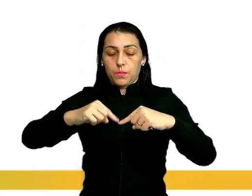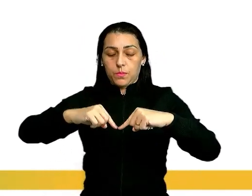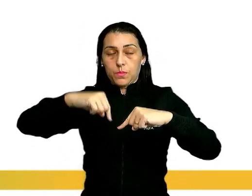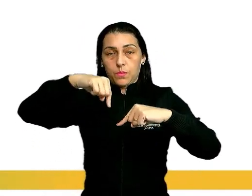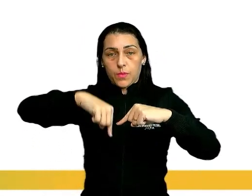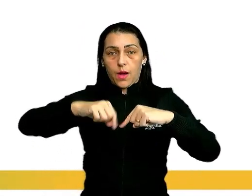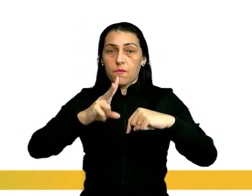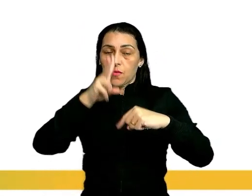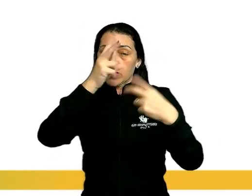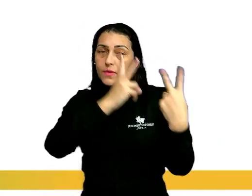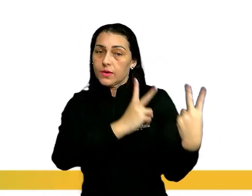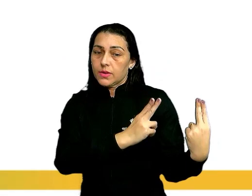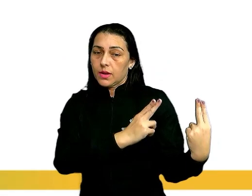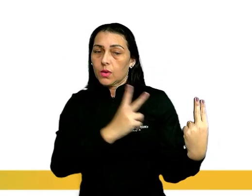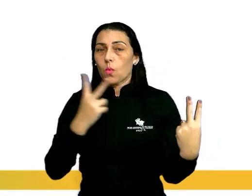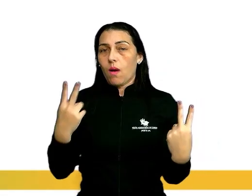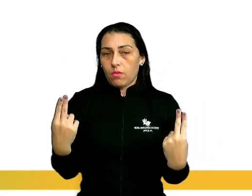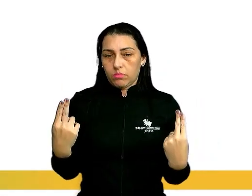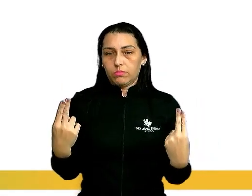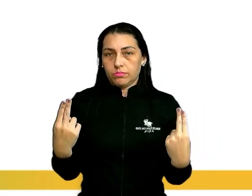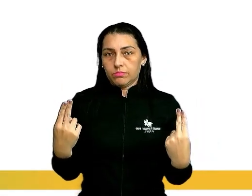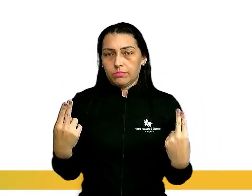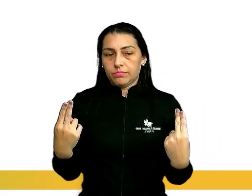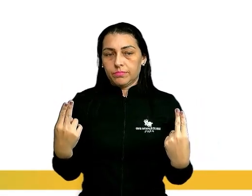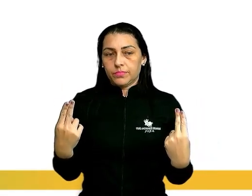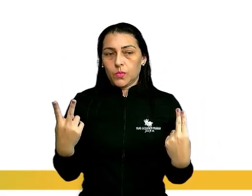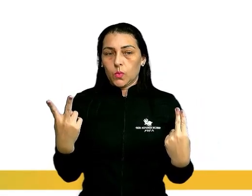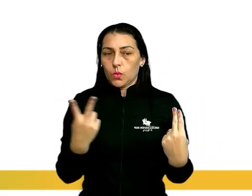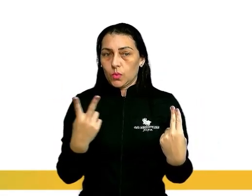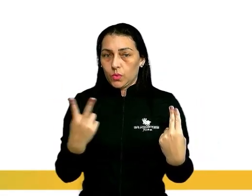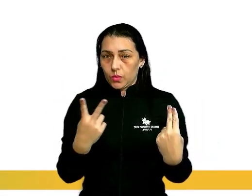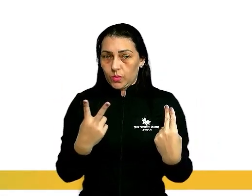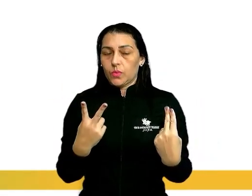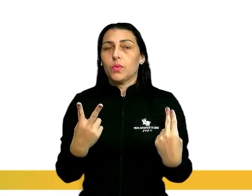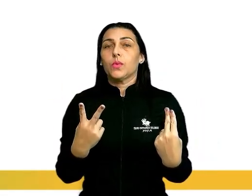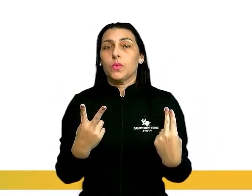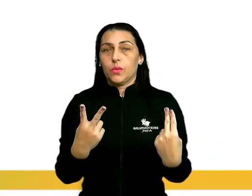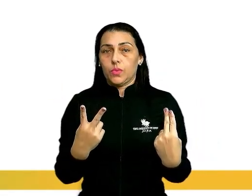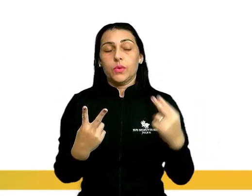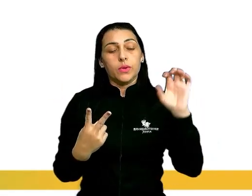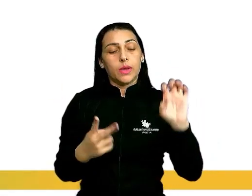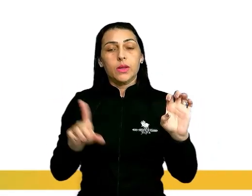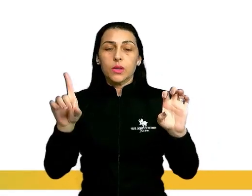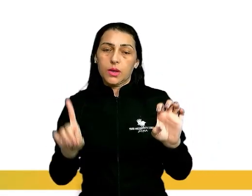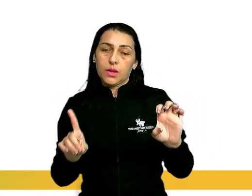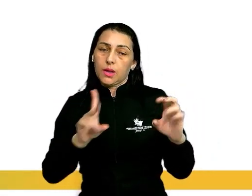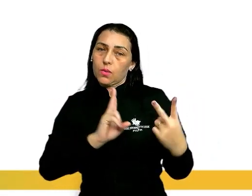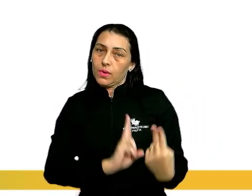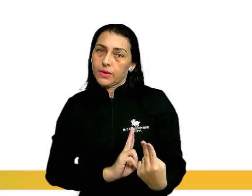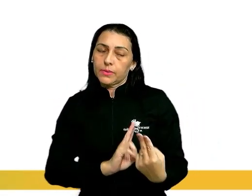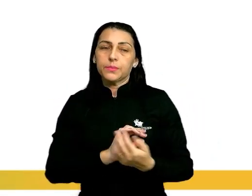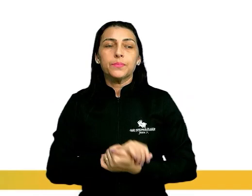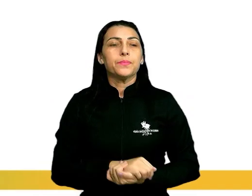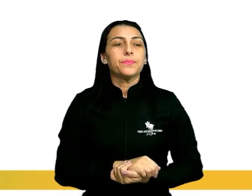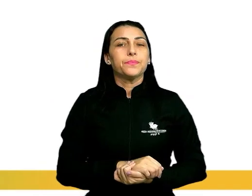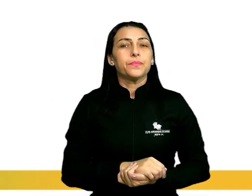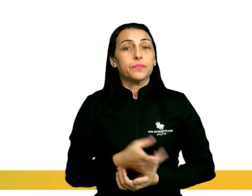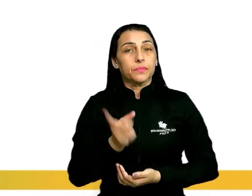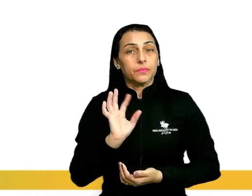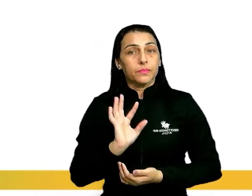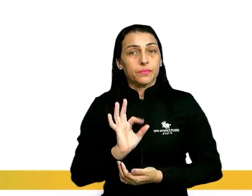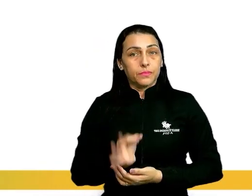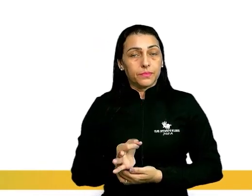força vai ser igual ali nas duas extremidades Então os dois TX ali do lado esquerdo pro lado direito vão ser iguais